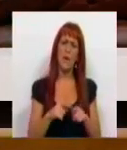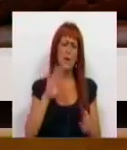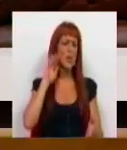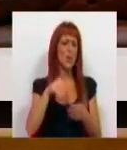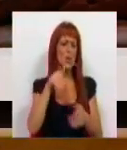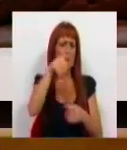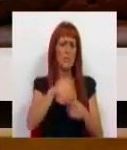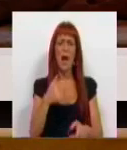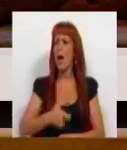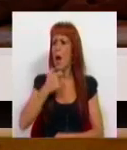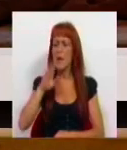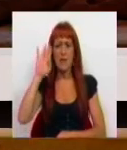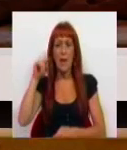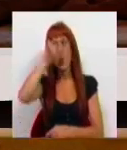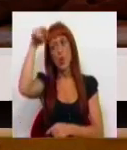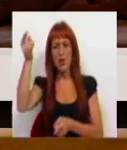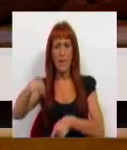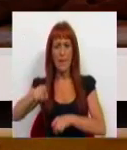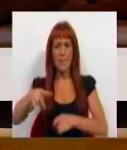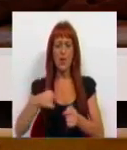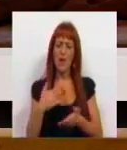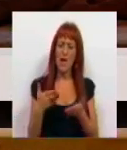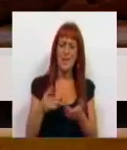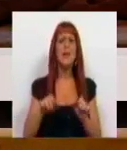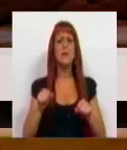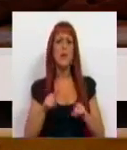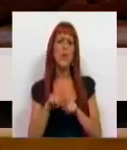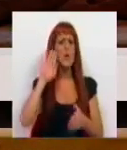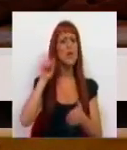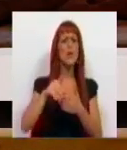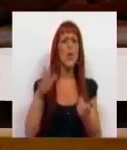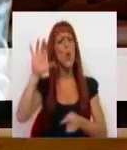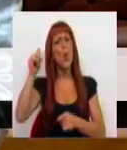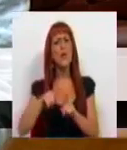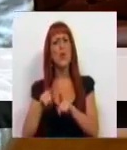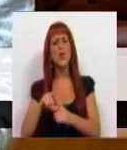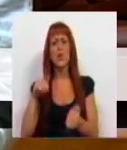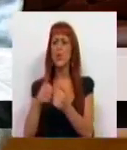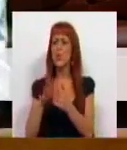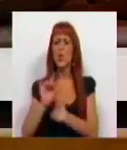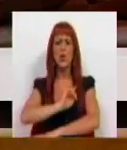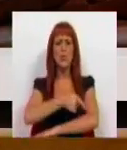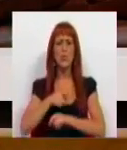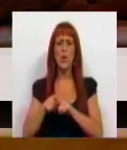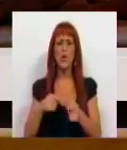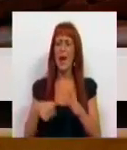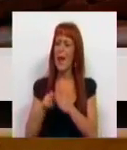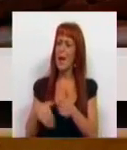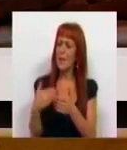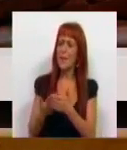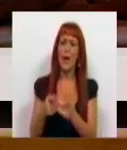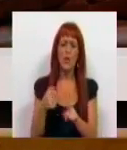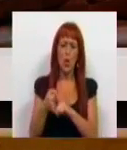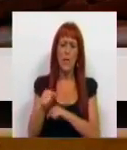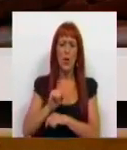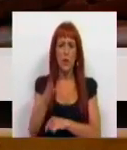solução, mas só quando todos os outros também estiverem. Contribuiremos sim para a solução quando esgotarmos todo o potencial que a nossa lei concede para